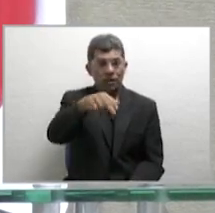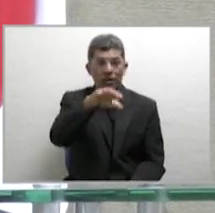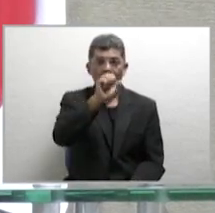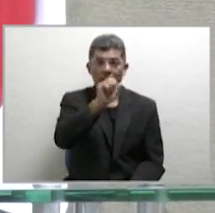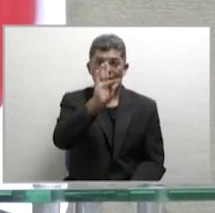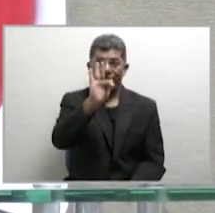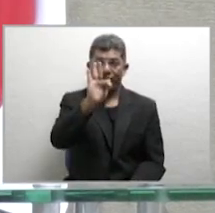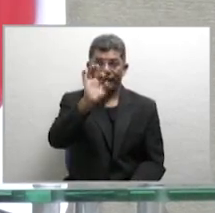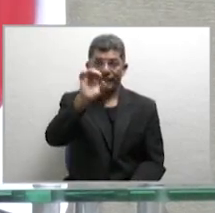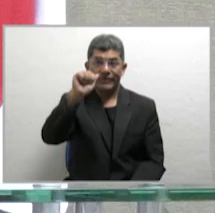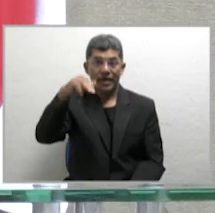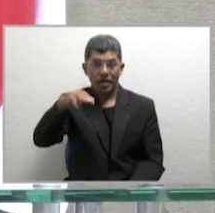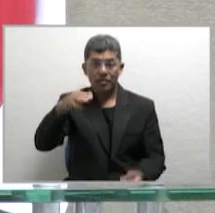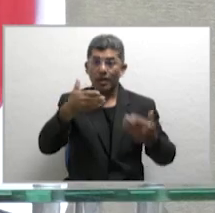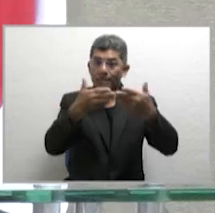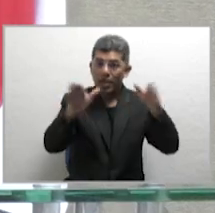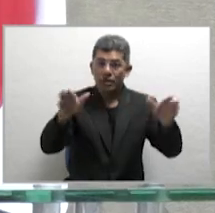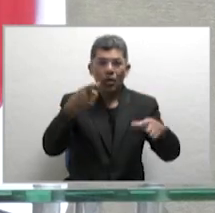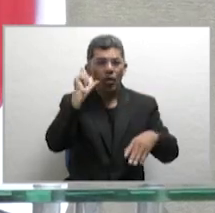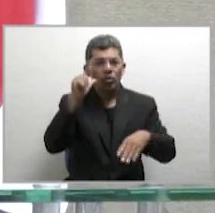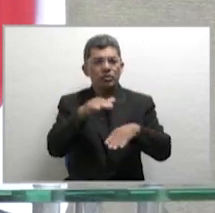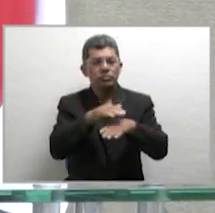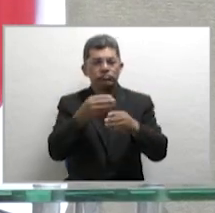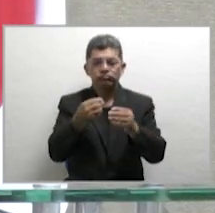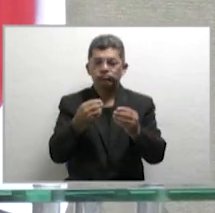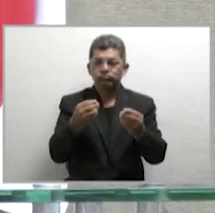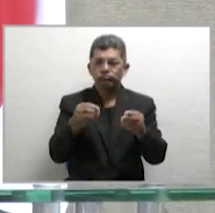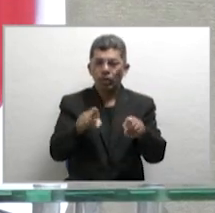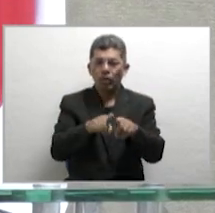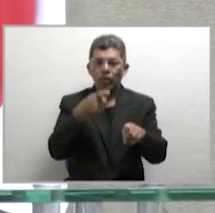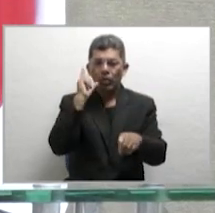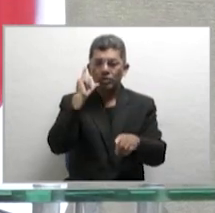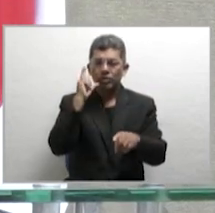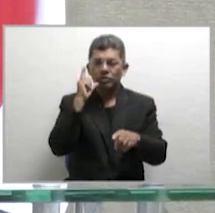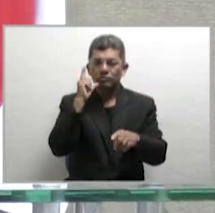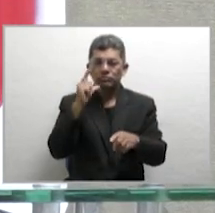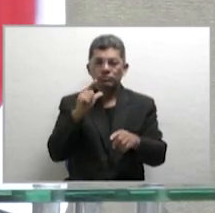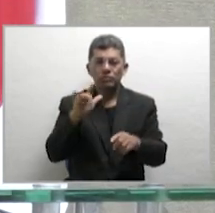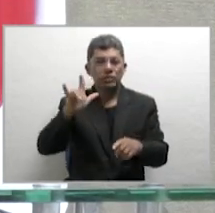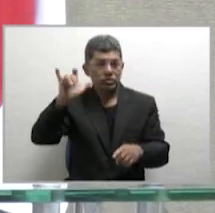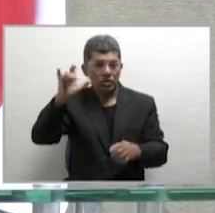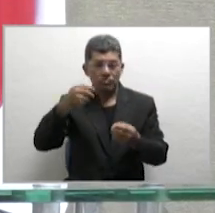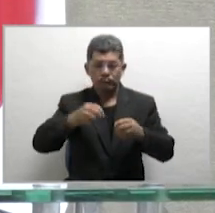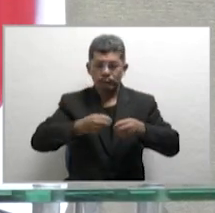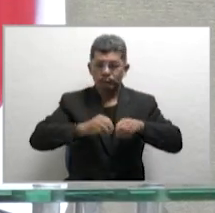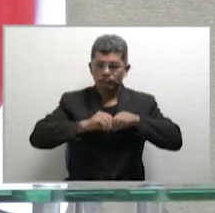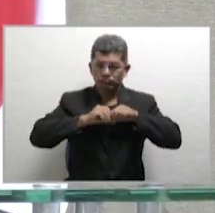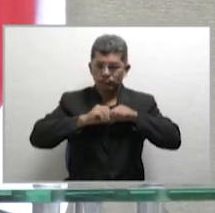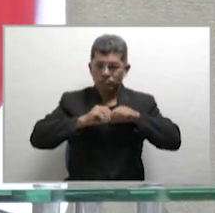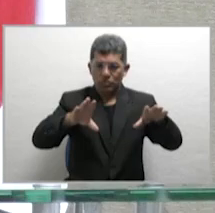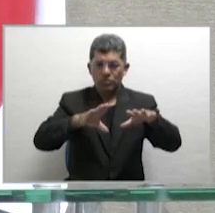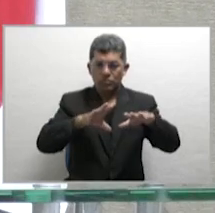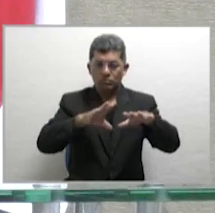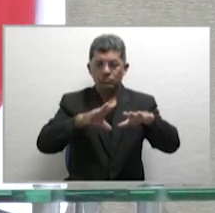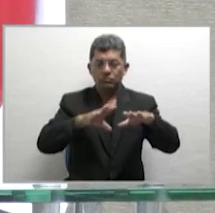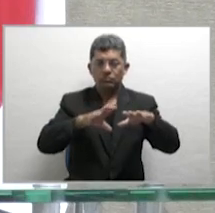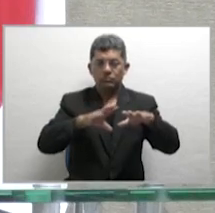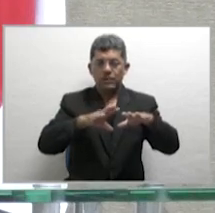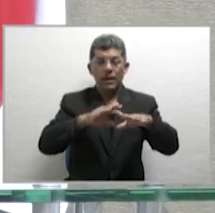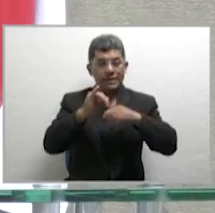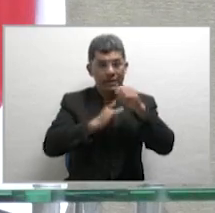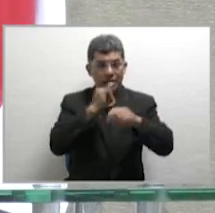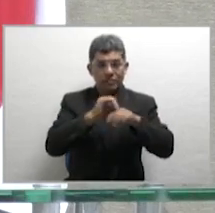aberta para o empreendedorismo. Ontem eu compartilhei uns stories de uma coisa muito bacana, capitaneada pelas CEAS, que